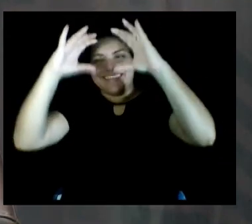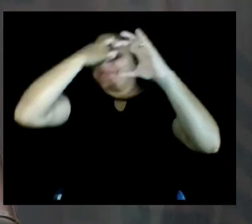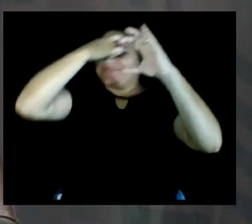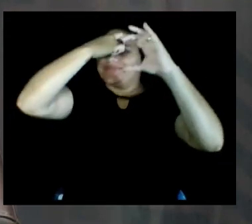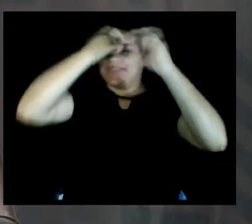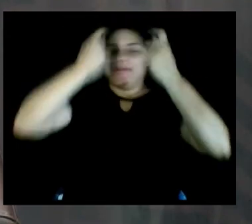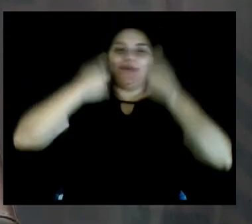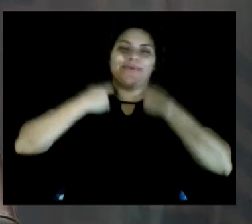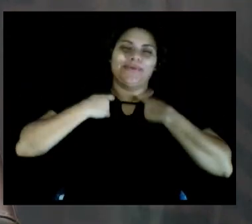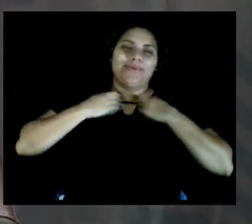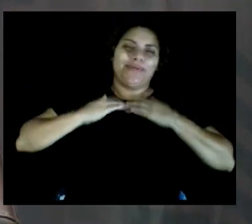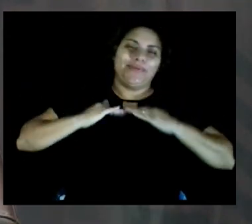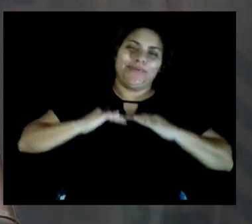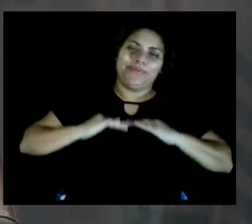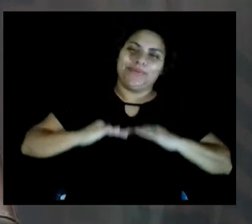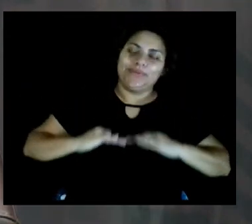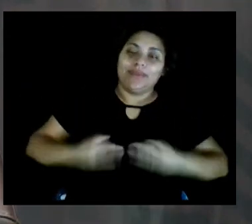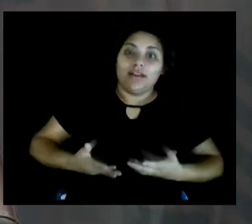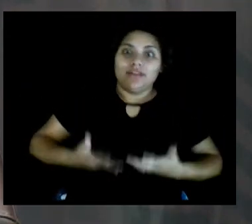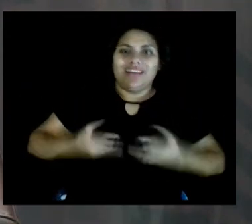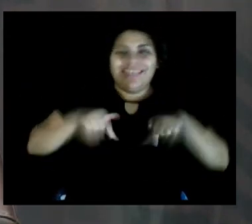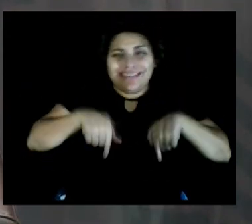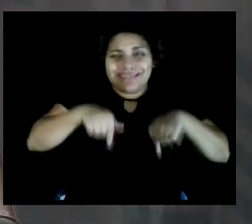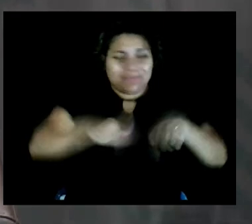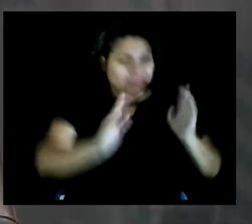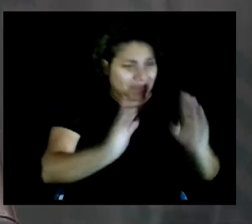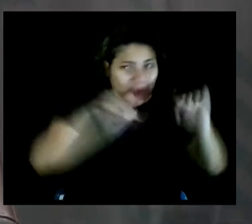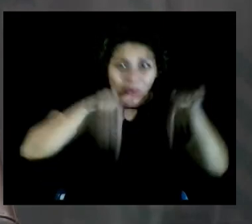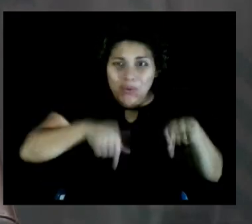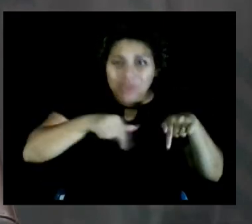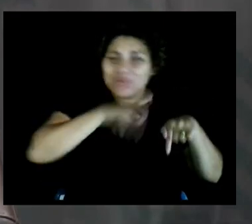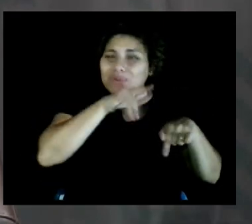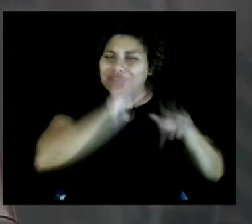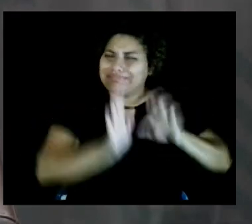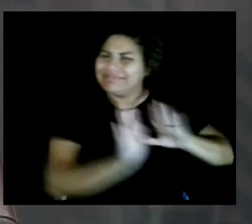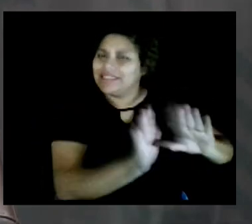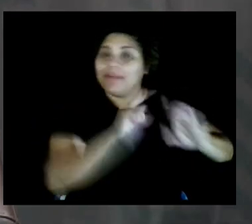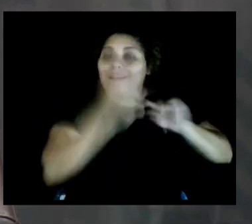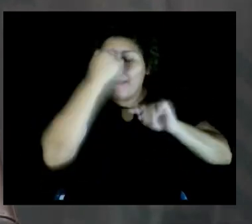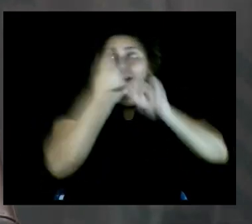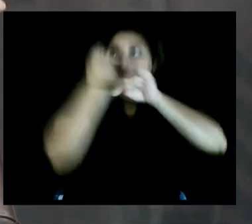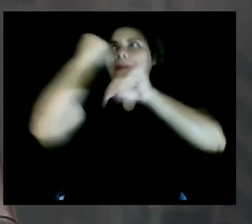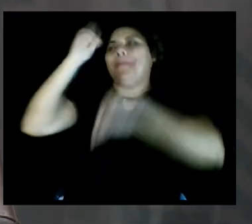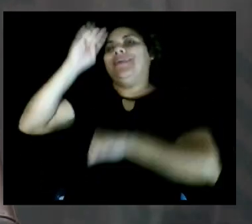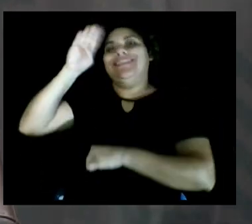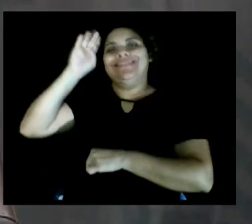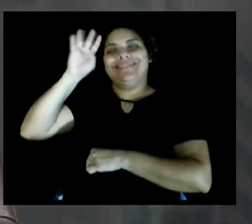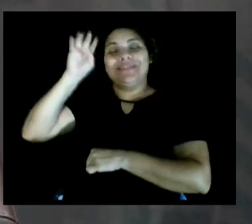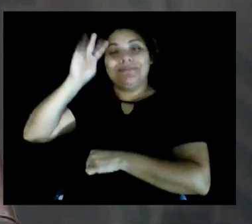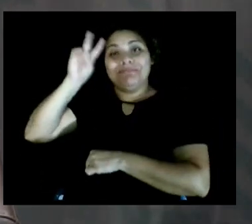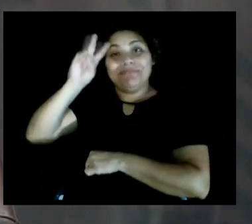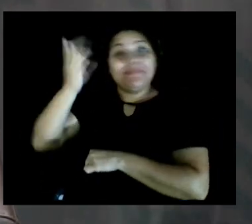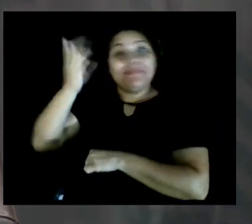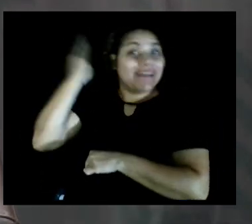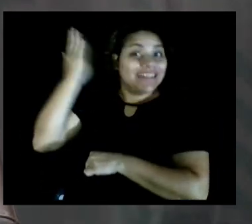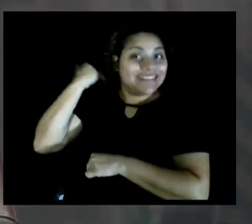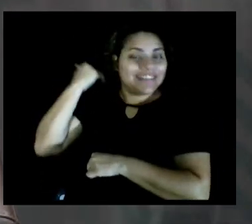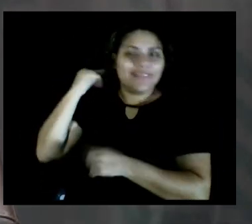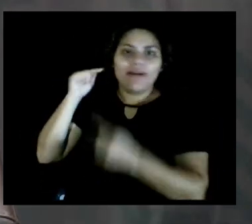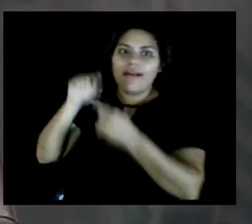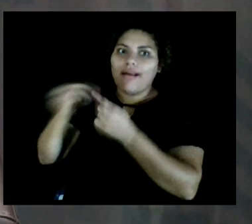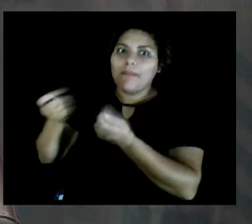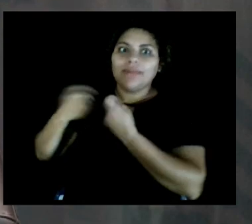período que ainda não está tão bom, né? Então a nostalgia, sim, vem por esse lado, ela é maravilhosa. É uma fuga